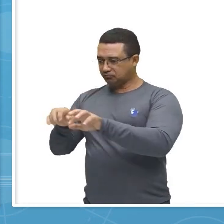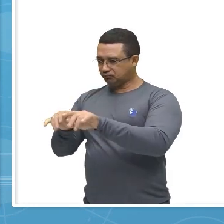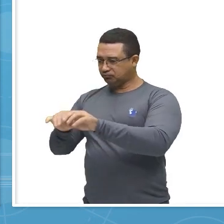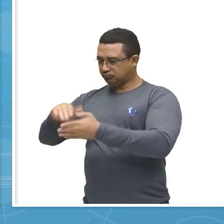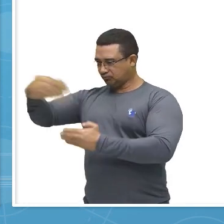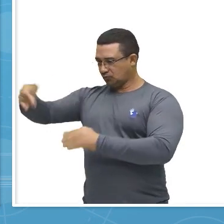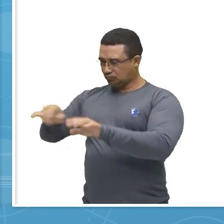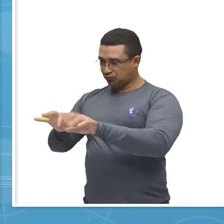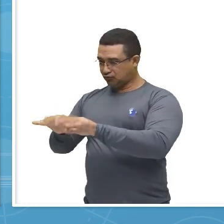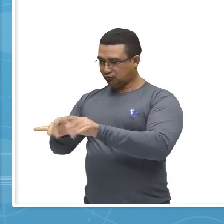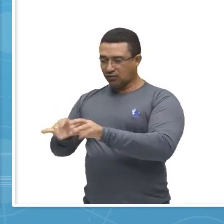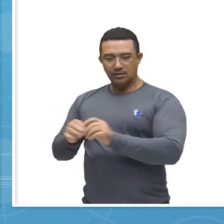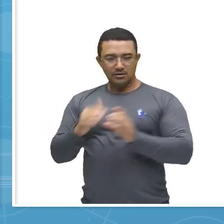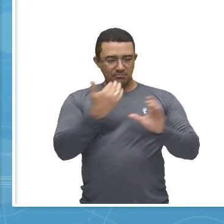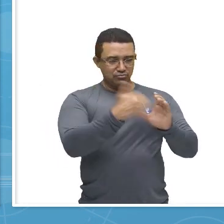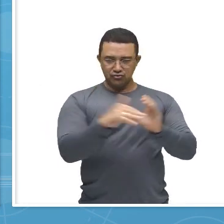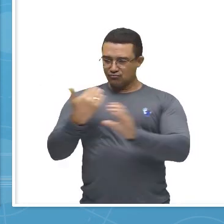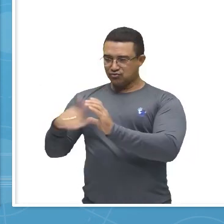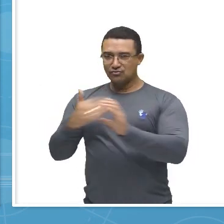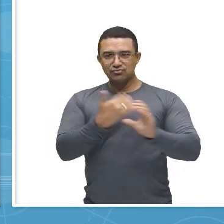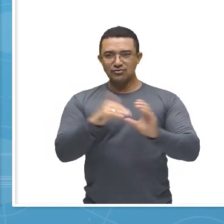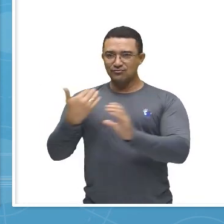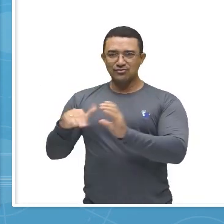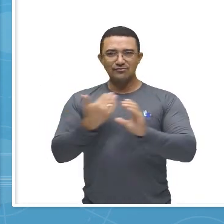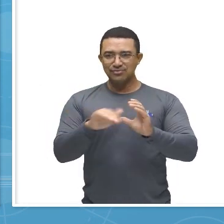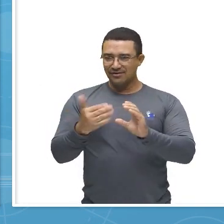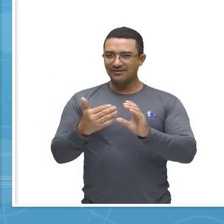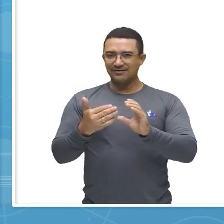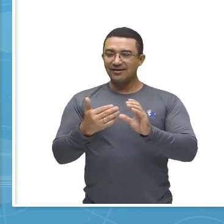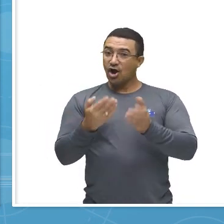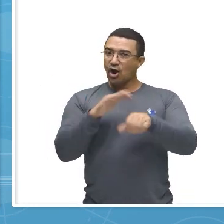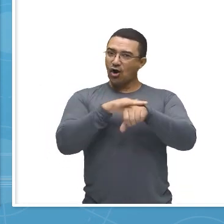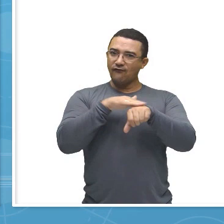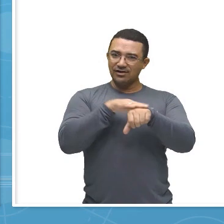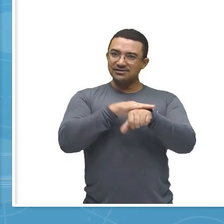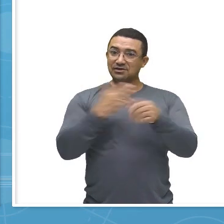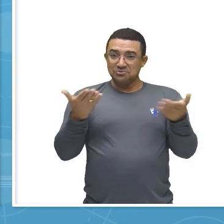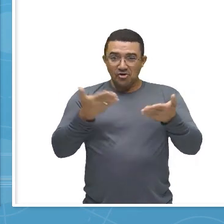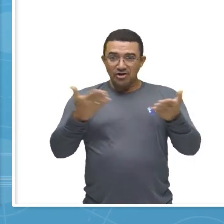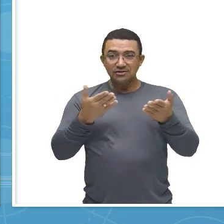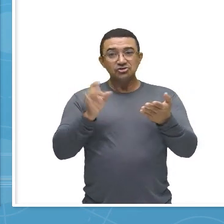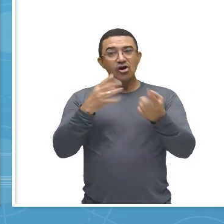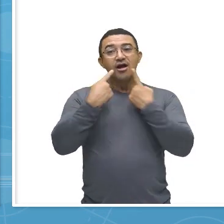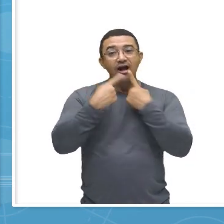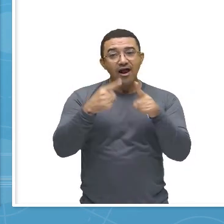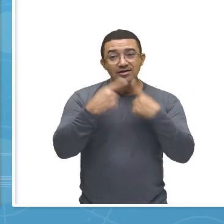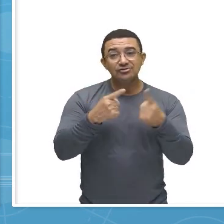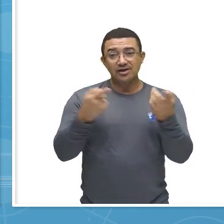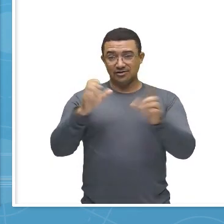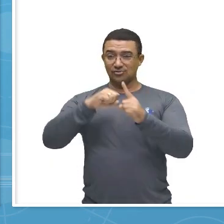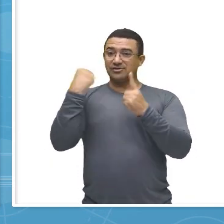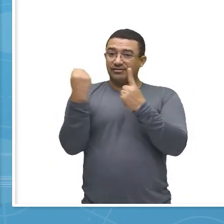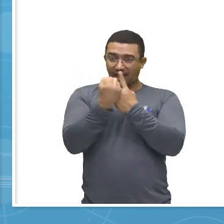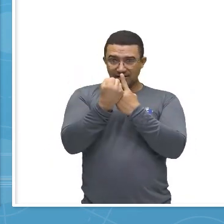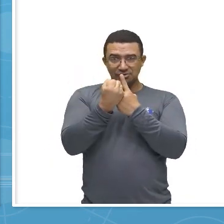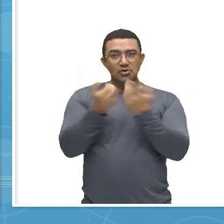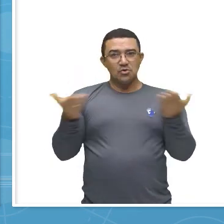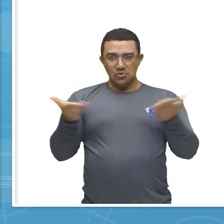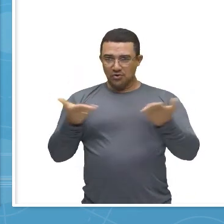Já visualizei, diz aqui o esposo, olha só, né? Então, uma crítica aí à sociedade moderna, essa